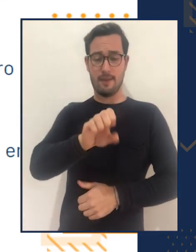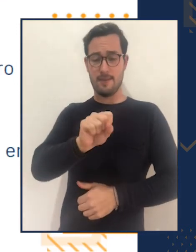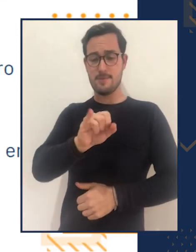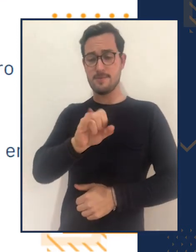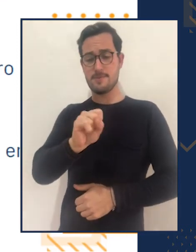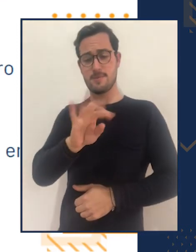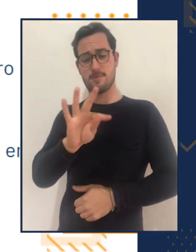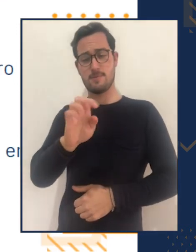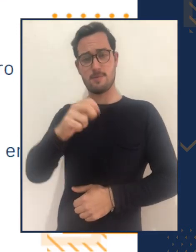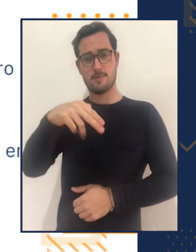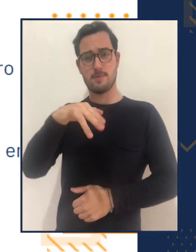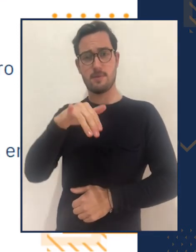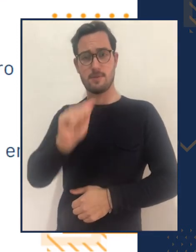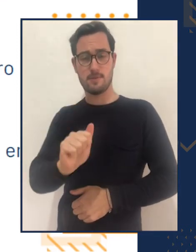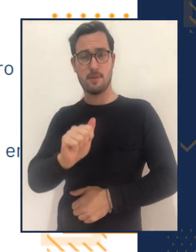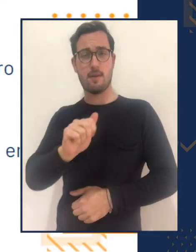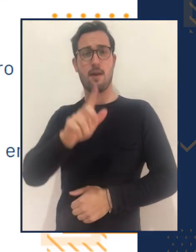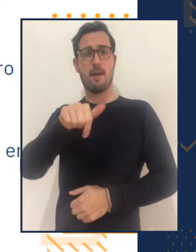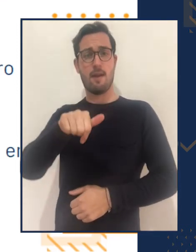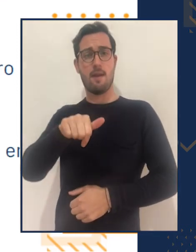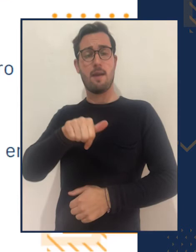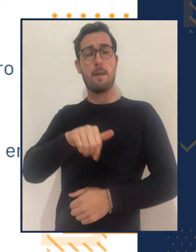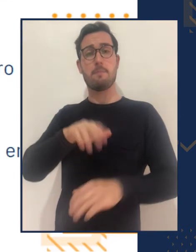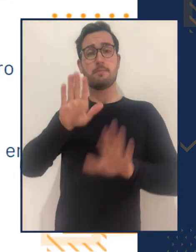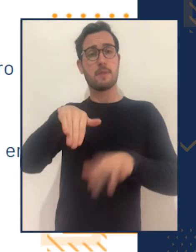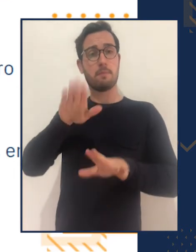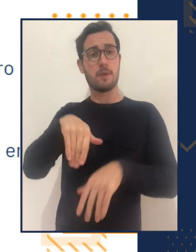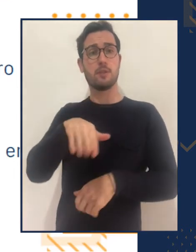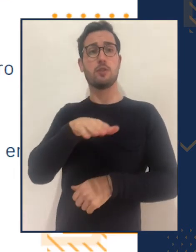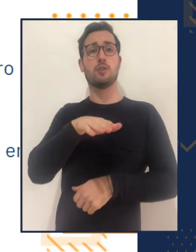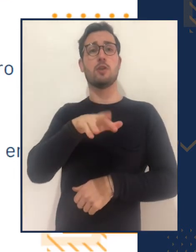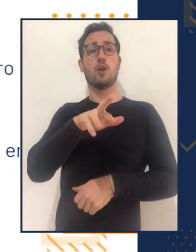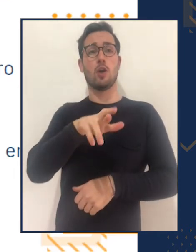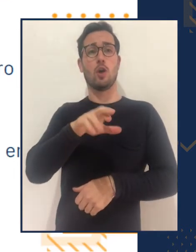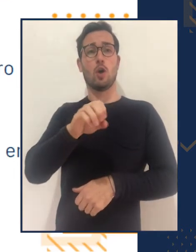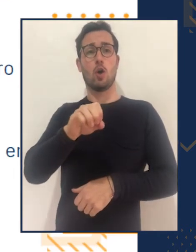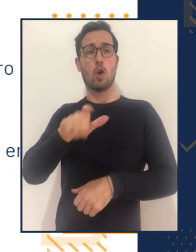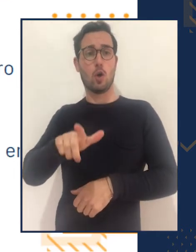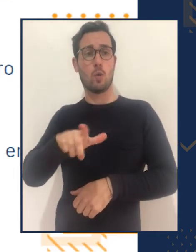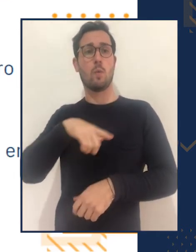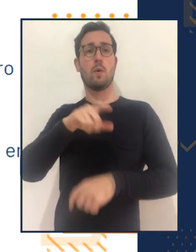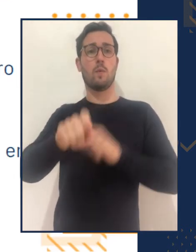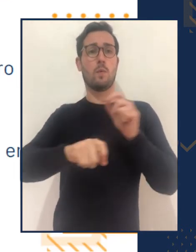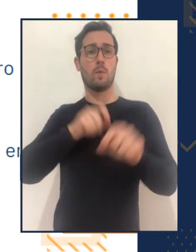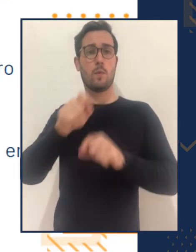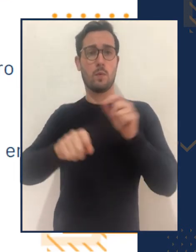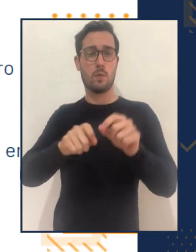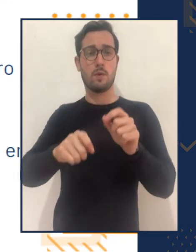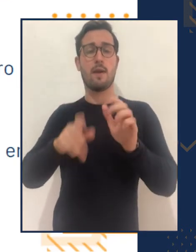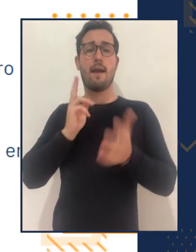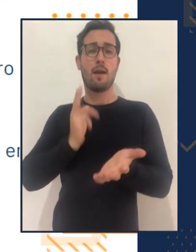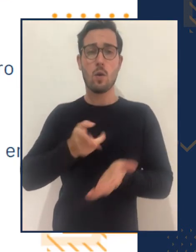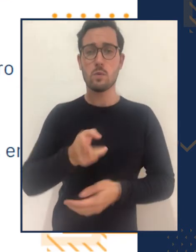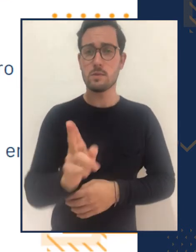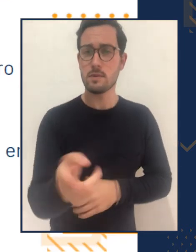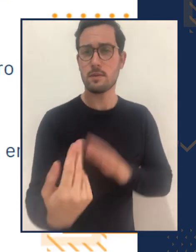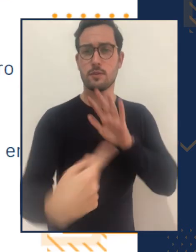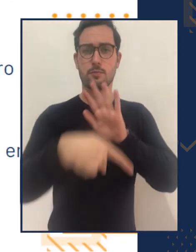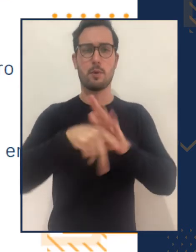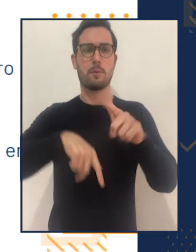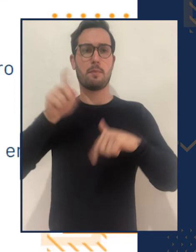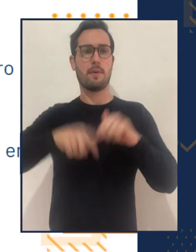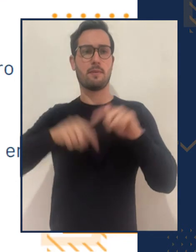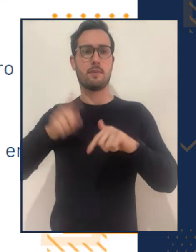S, ou seja, a resistência ela é diretamente proporcional à resistividade ρ do material, ou seja,